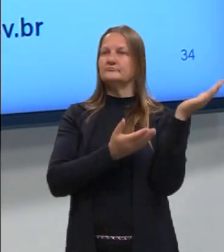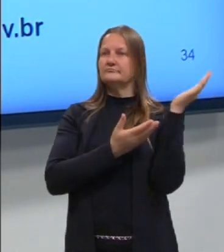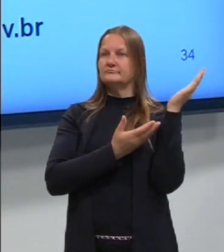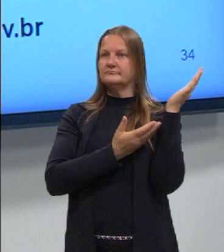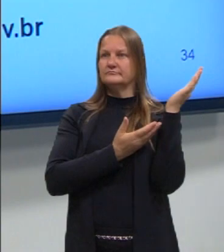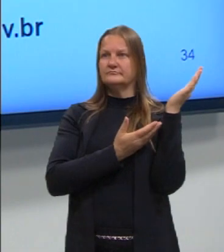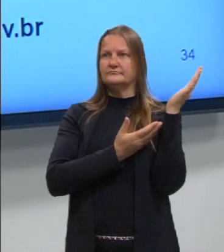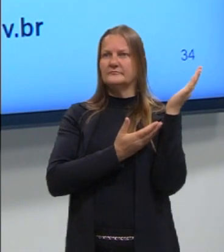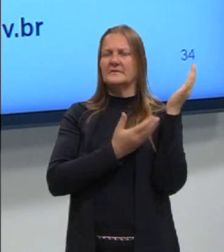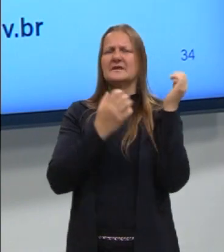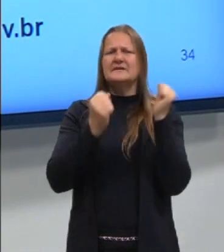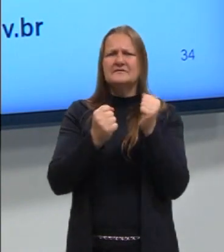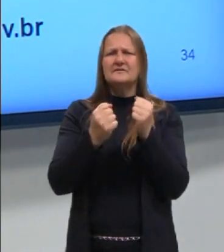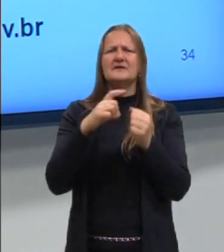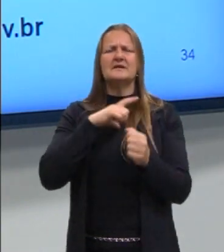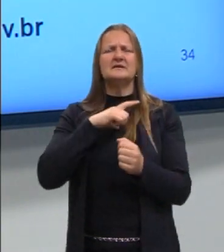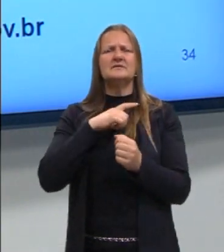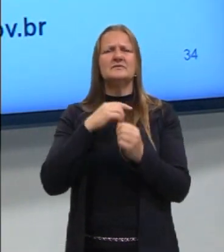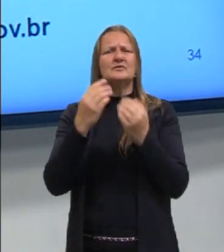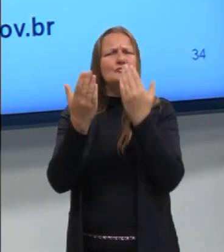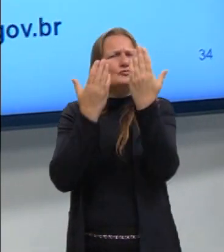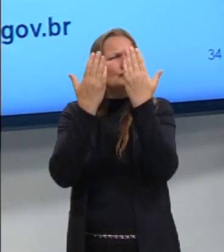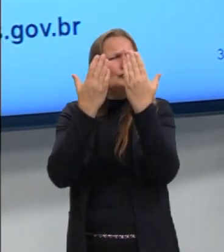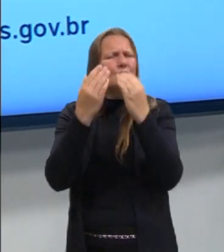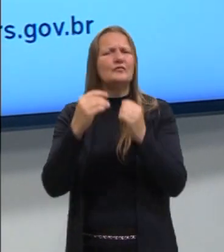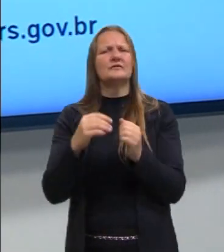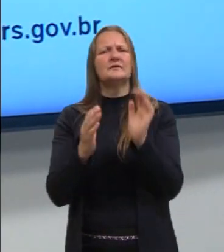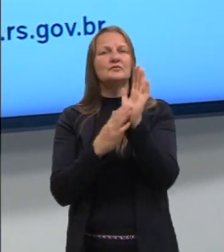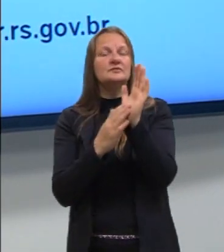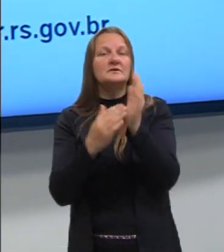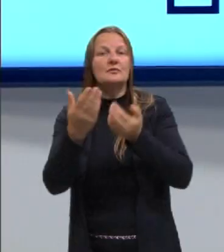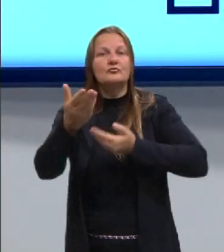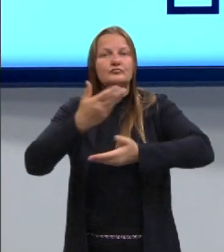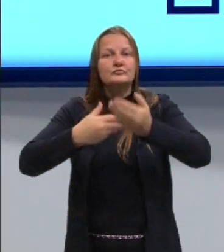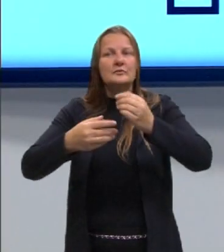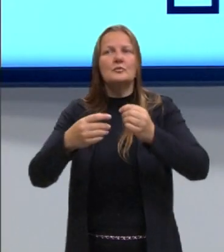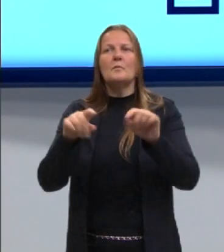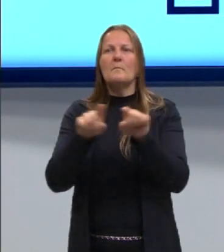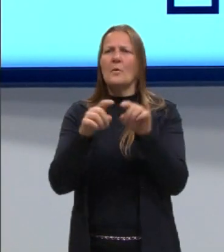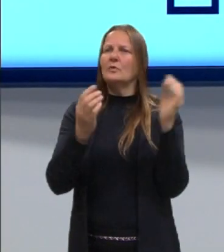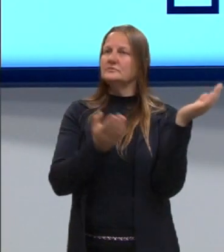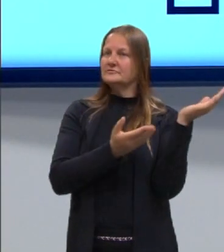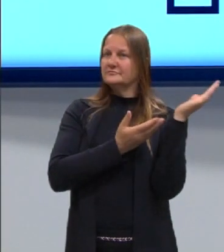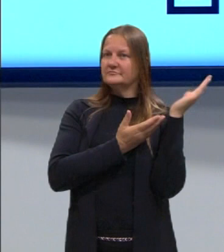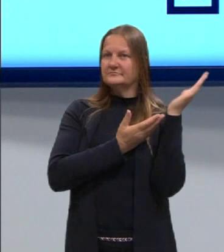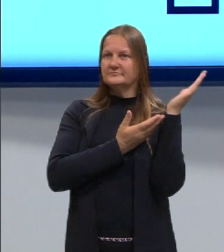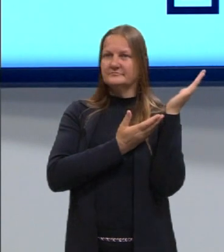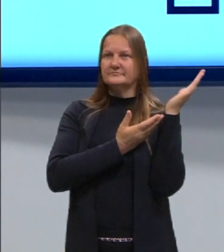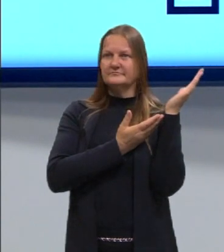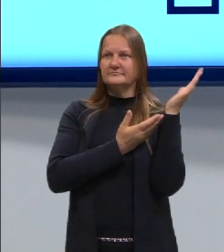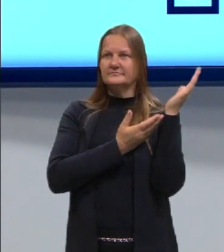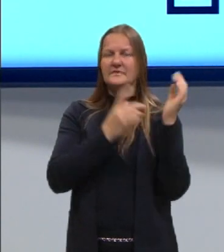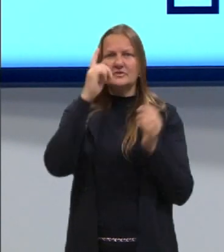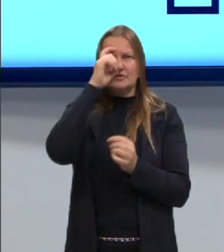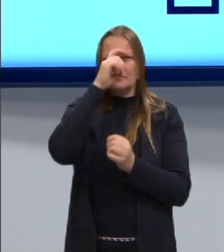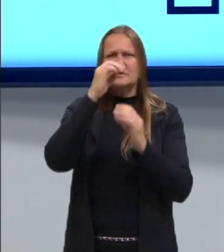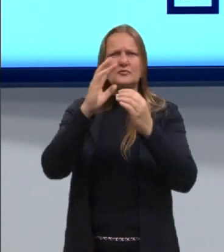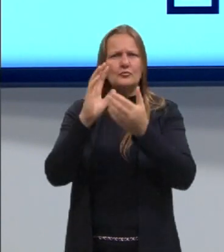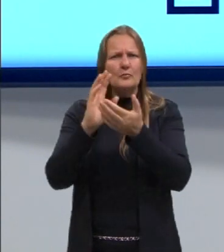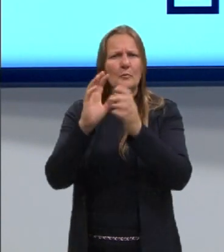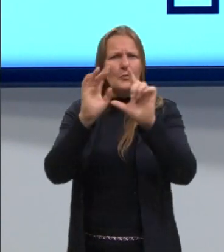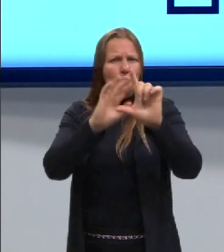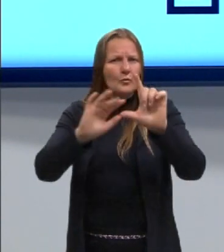precisarem enviar alguma sugestão, tirar alguma dúvida ou até enviar uma questão que vocês tiveram dificuldade, podem entrar